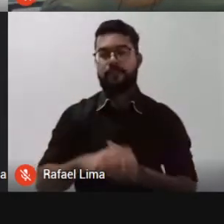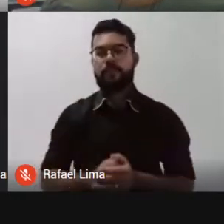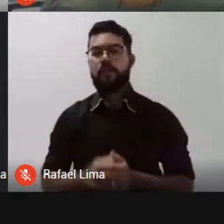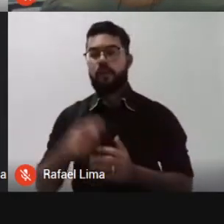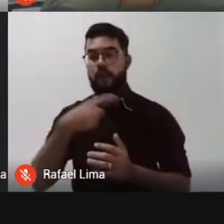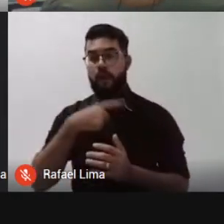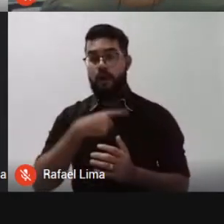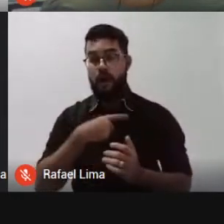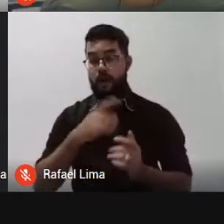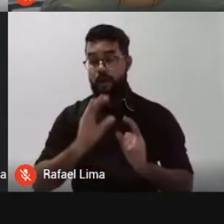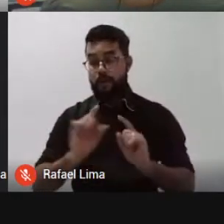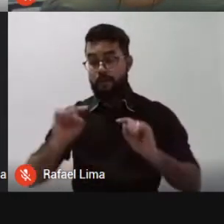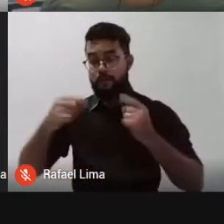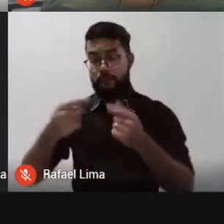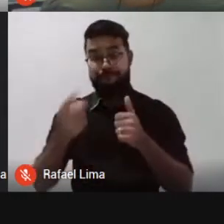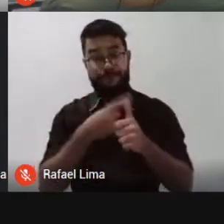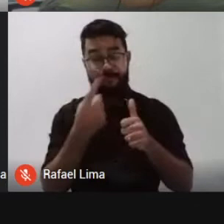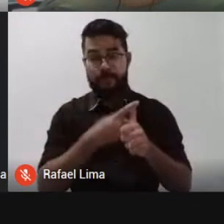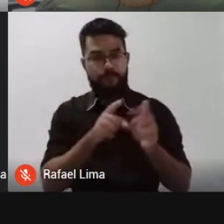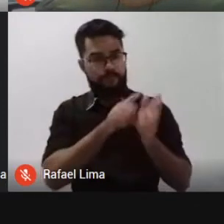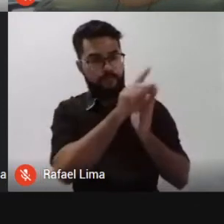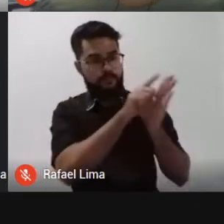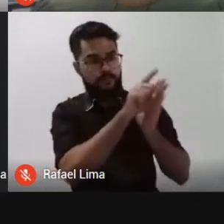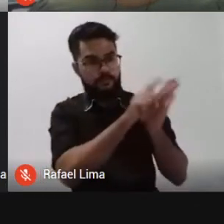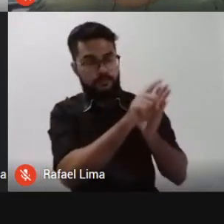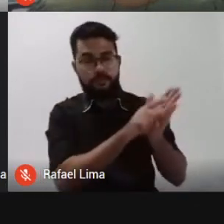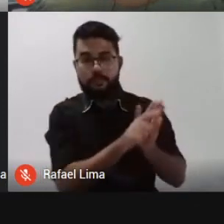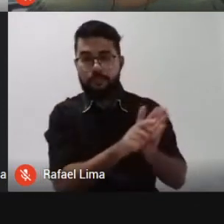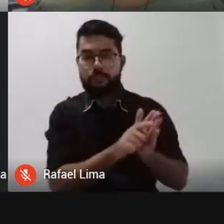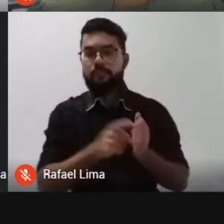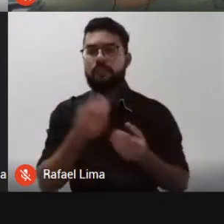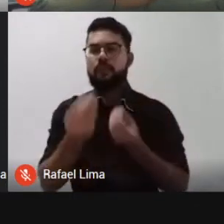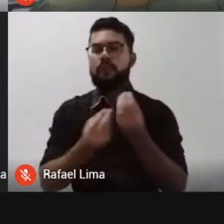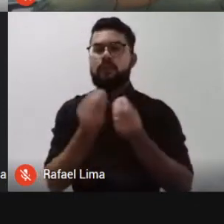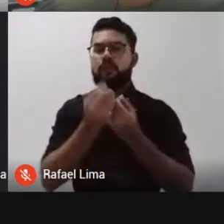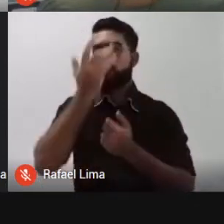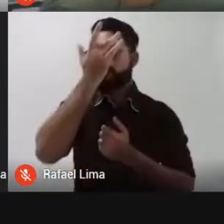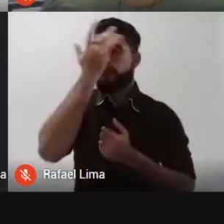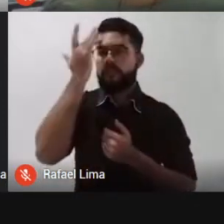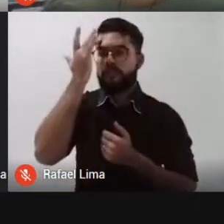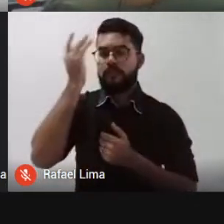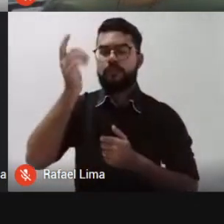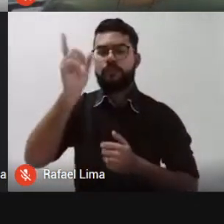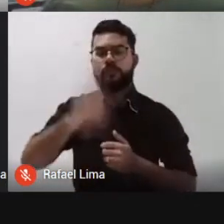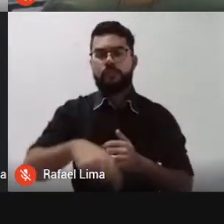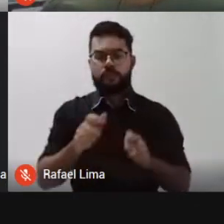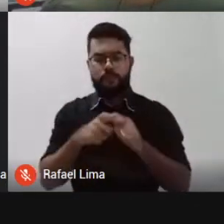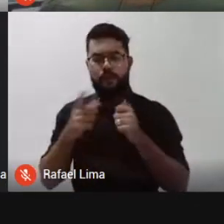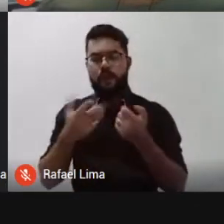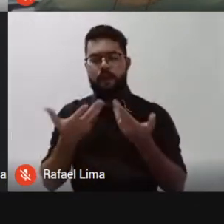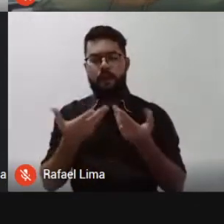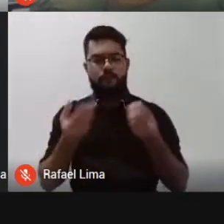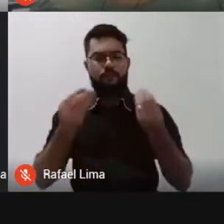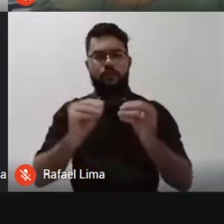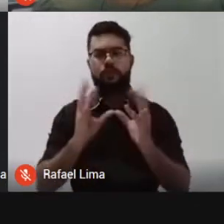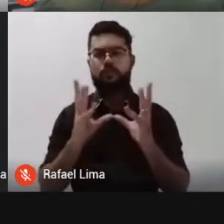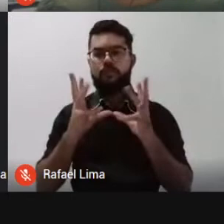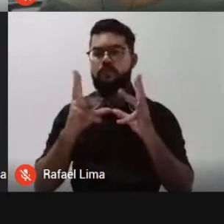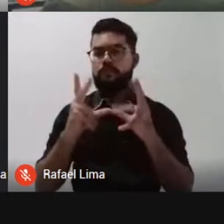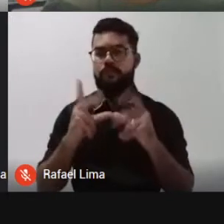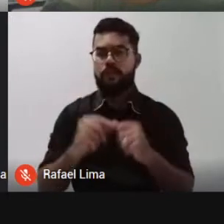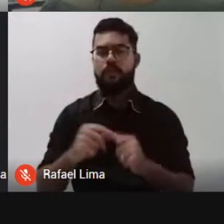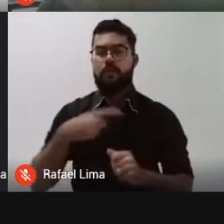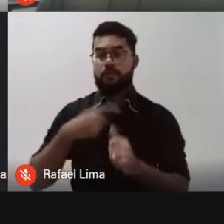devido a uma pesquisa que trabalhava concomitantemente com a extensão do parquet, que era a pesquisa coordenada pela professora